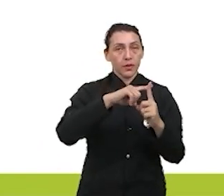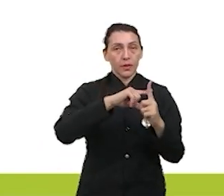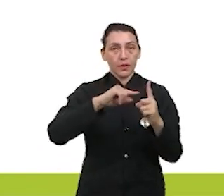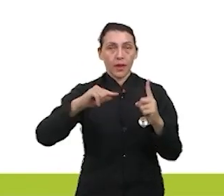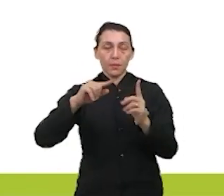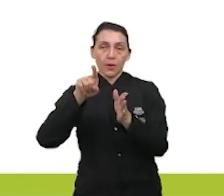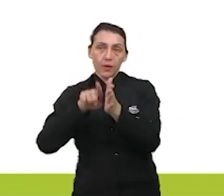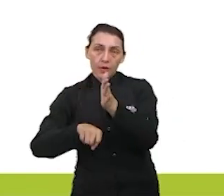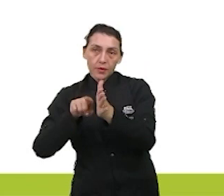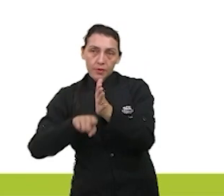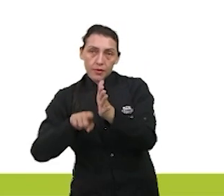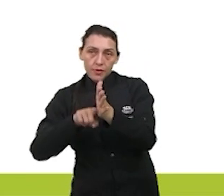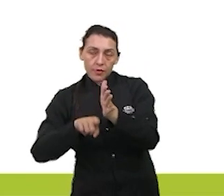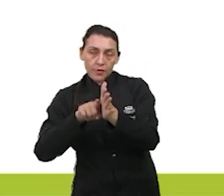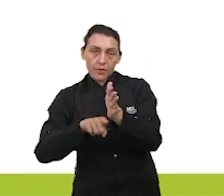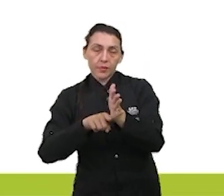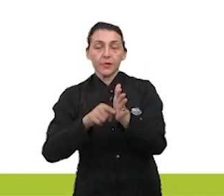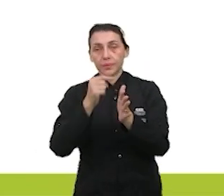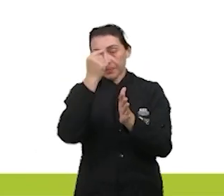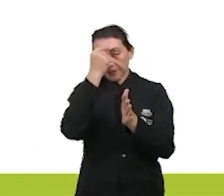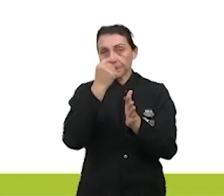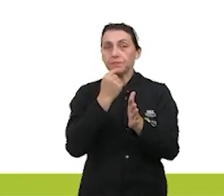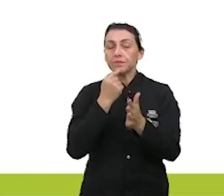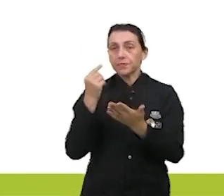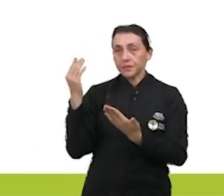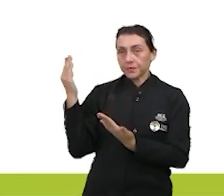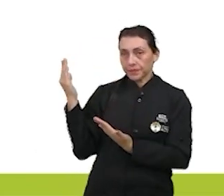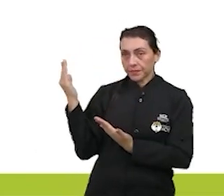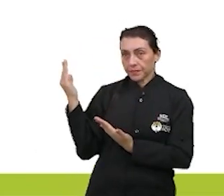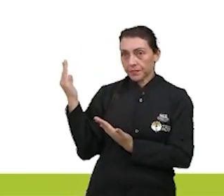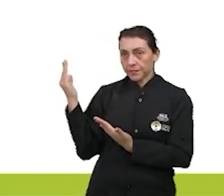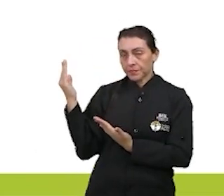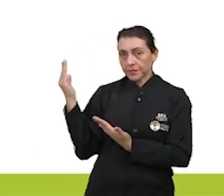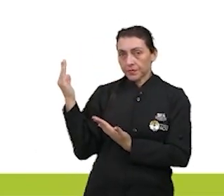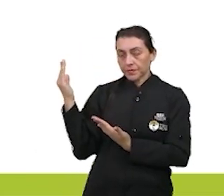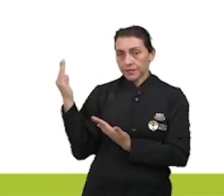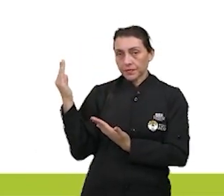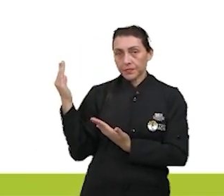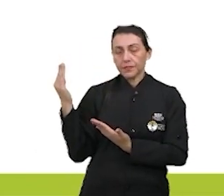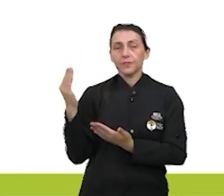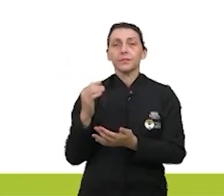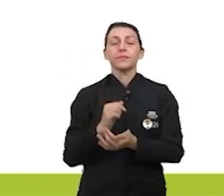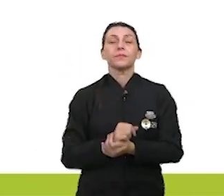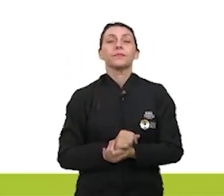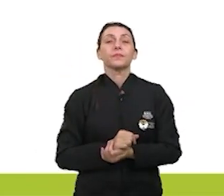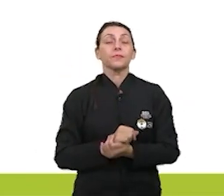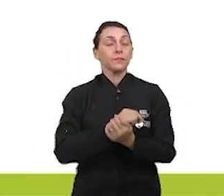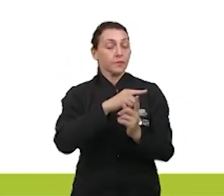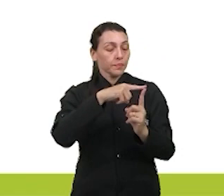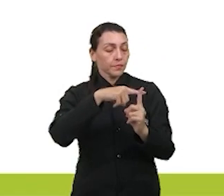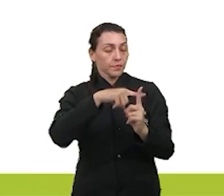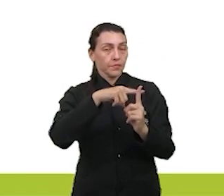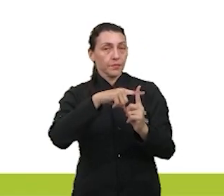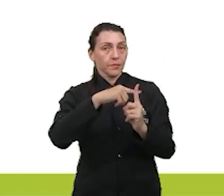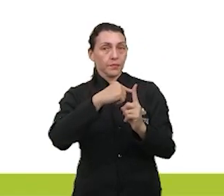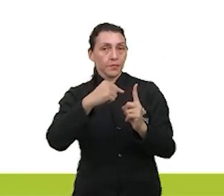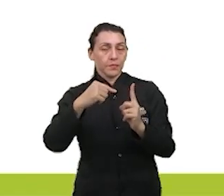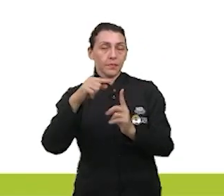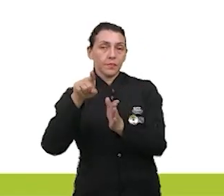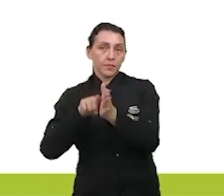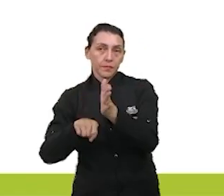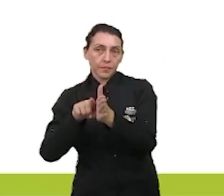pelo negativo. Então, conforme a imagem, ó, a corrente está indo, passando pelo positivo e saindo